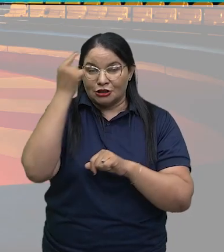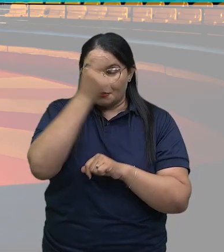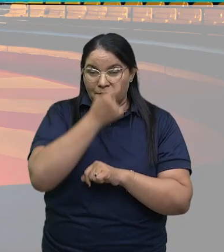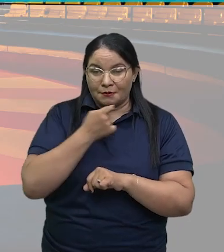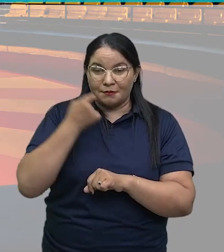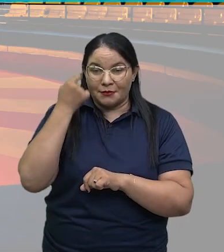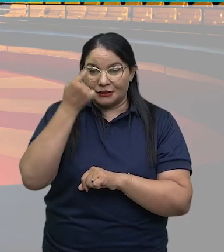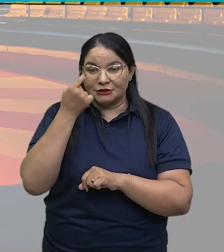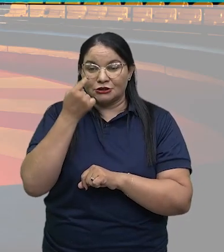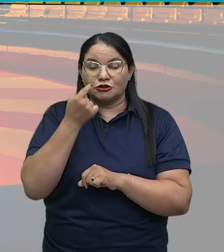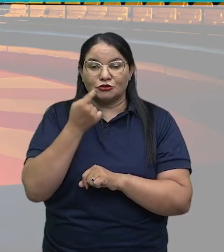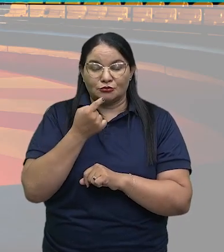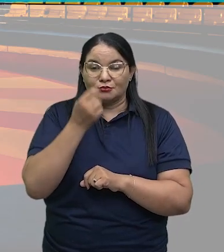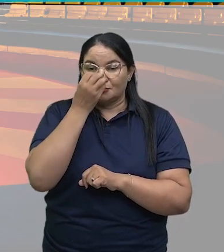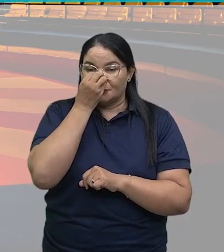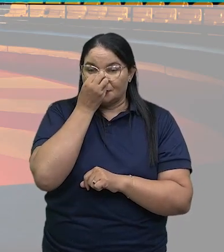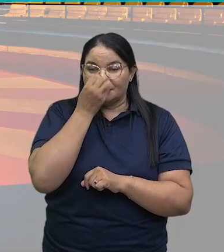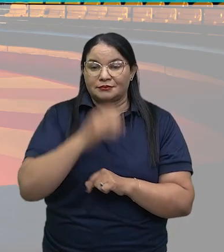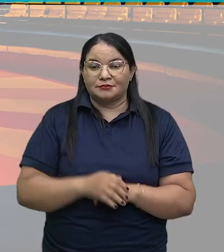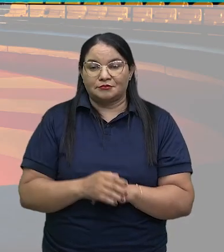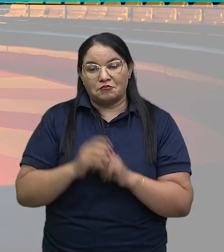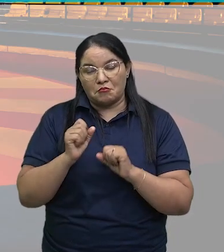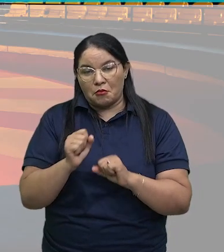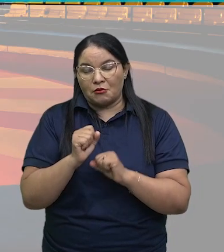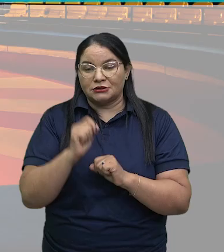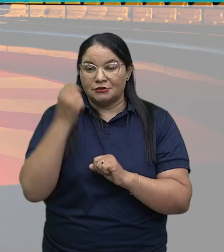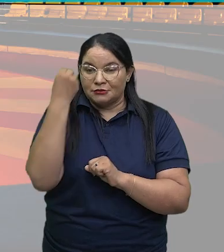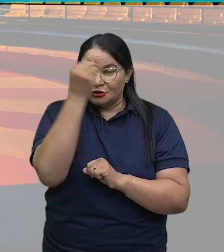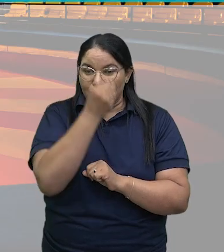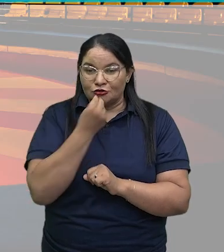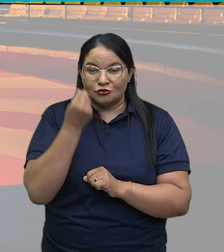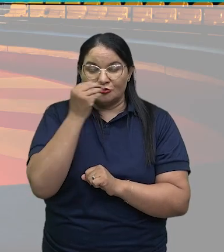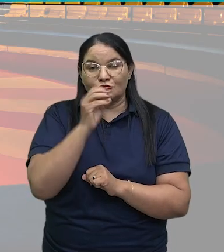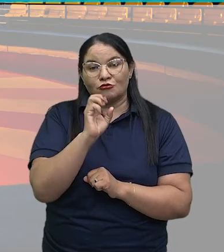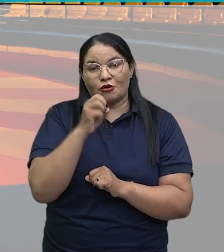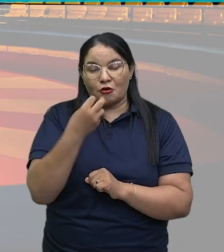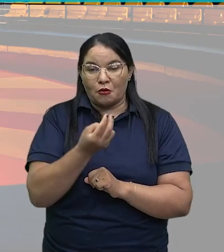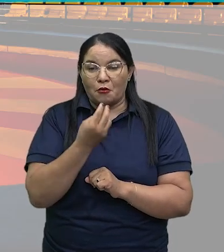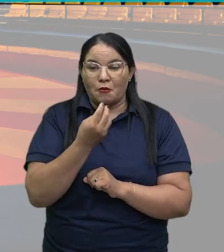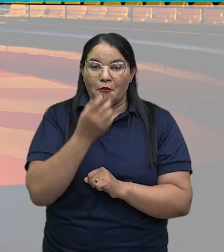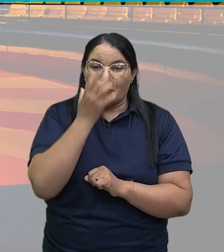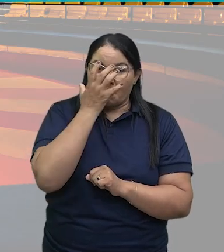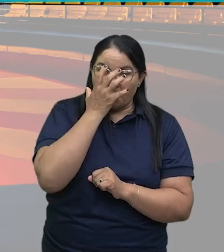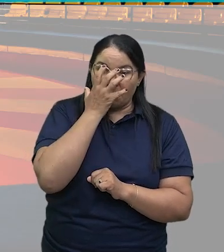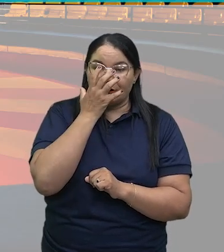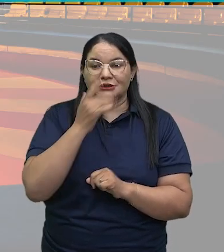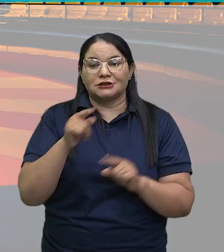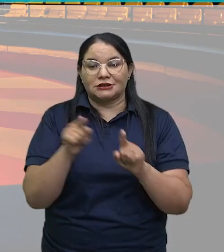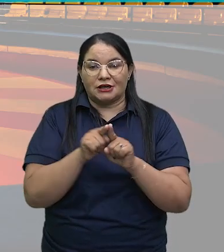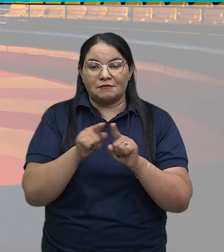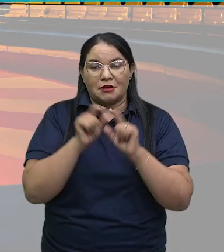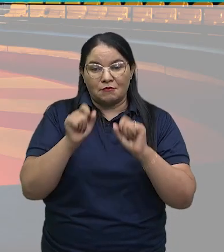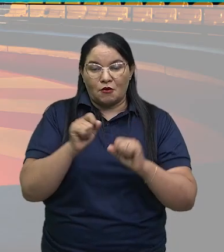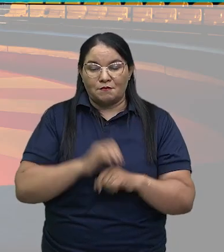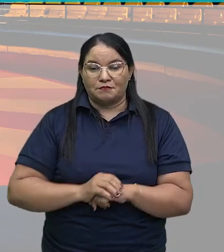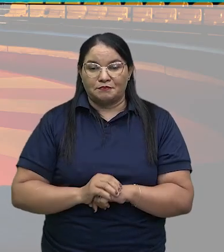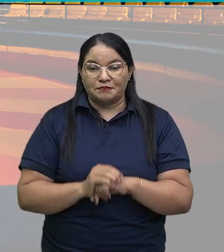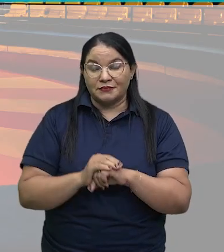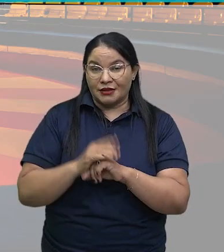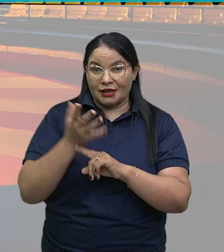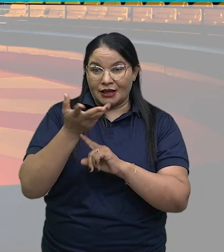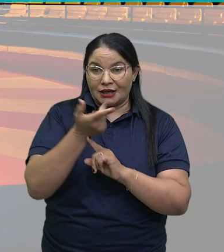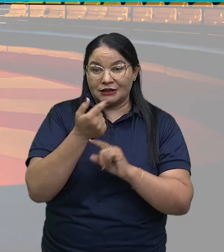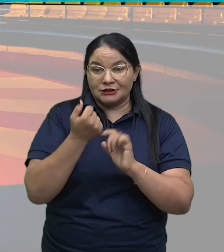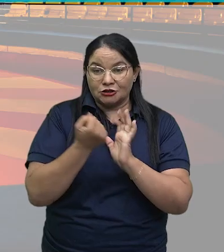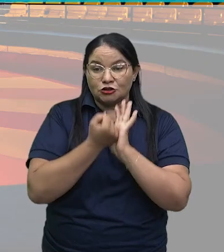A máscara do palhaço, seja ela literal, pintura facial ou metafórica, o arquétipo do palhaço